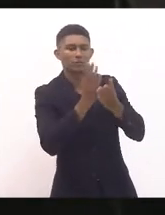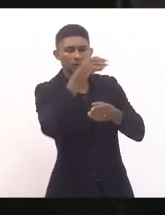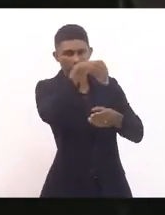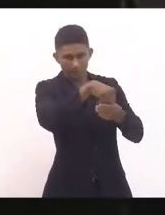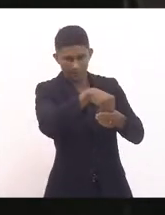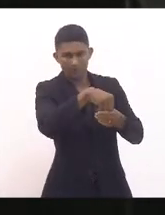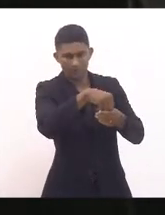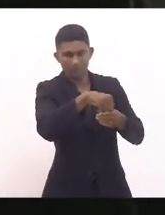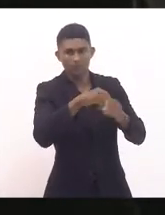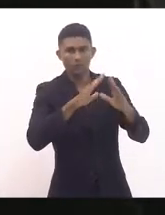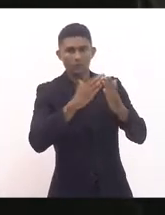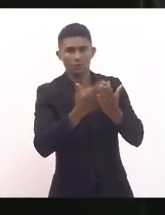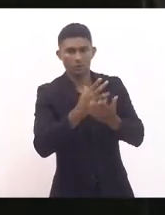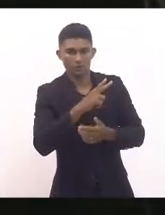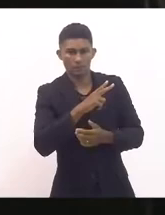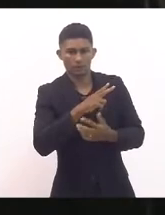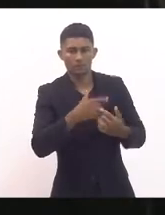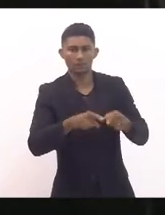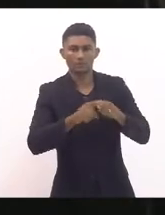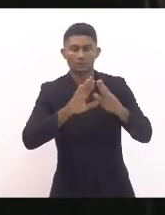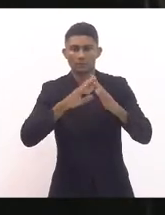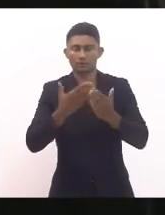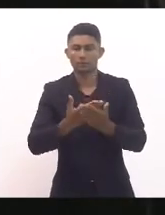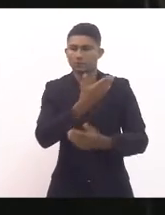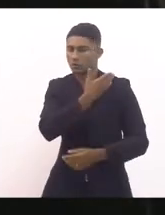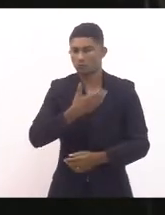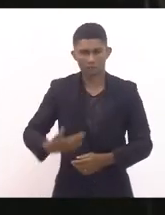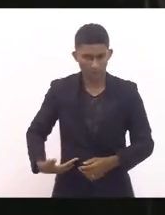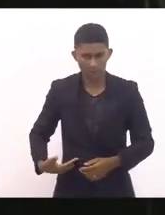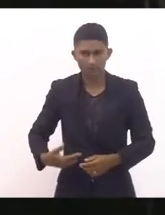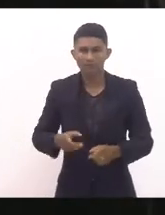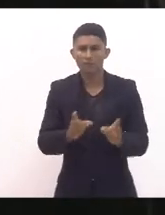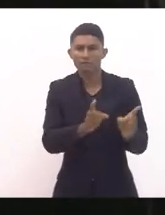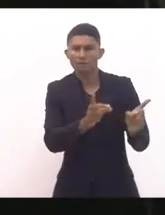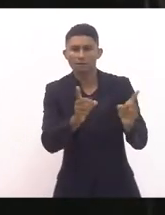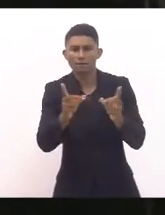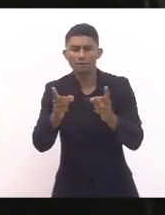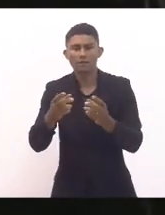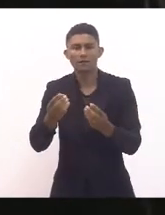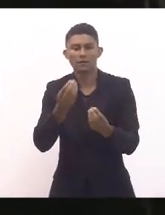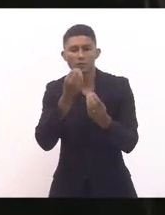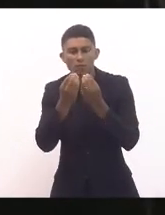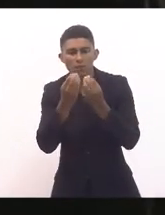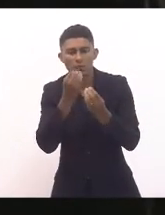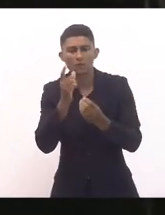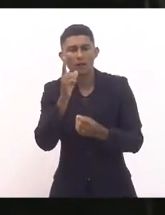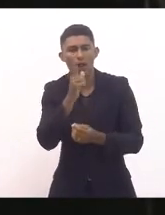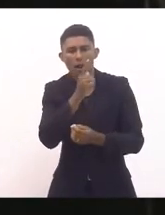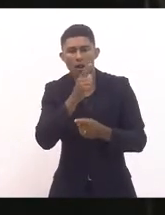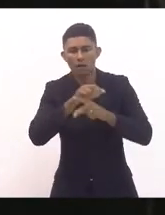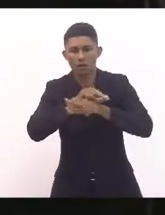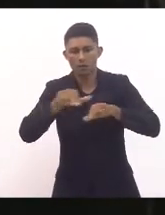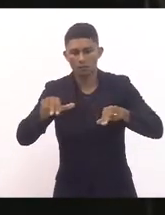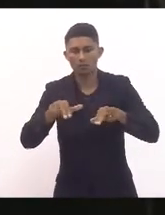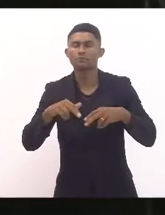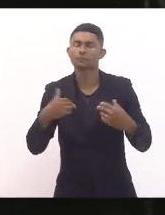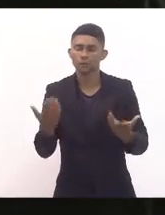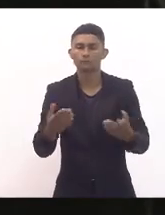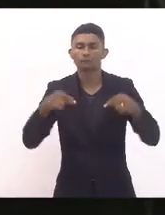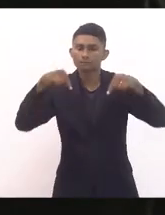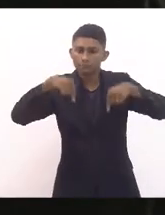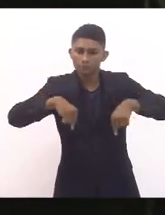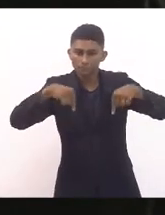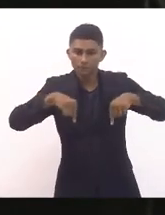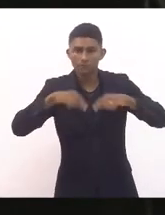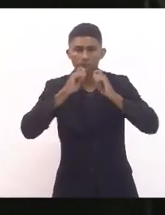públicas. E esse projeto de lei tramitou na casa, recebeu várias emendas, saiu de pauta, teve